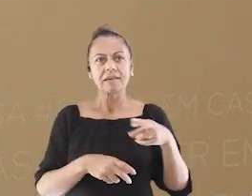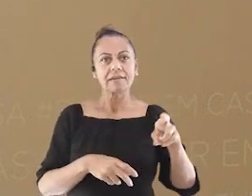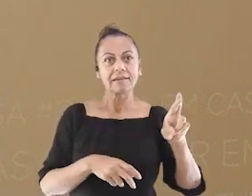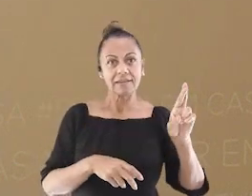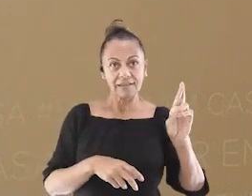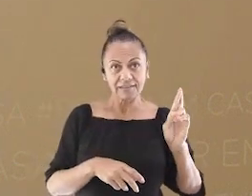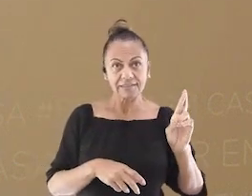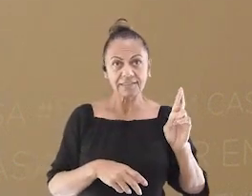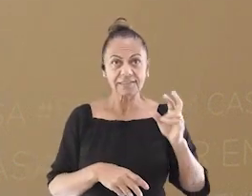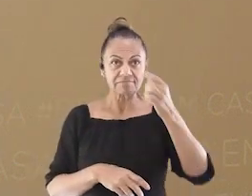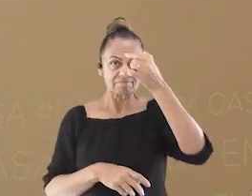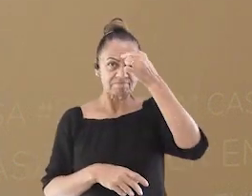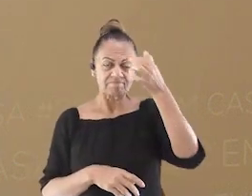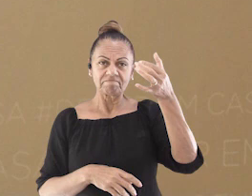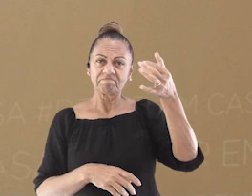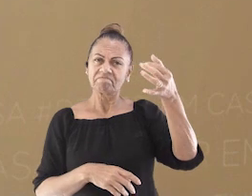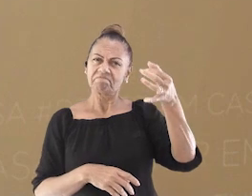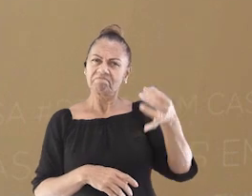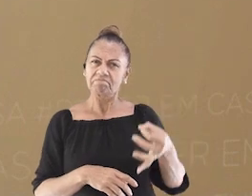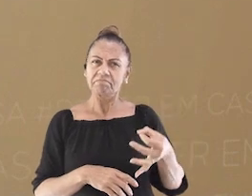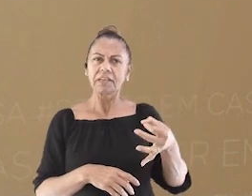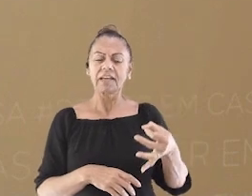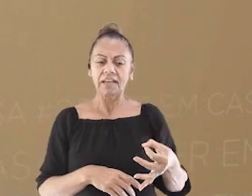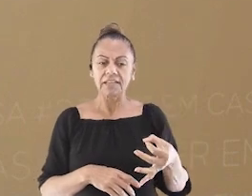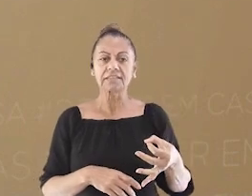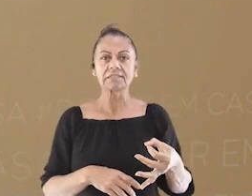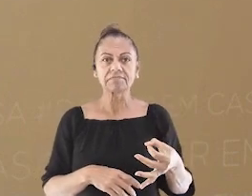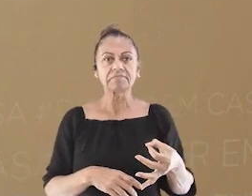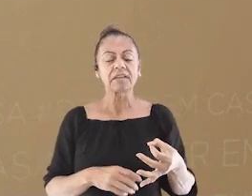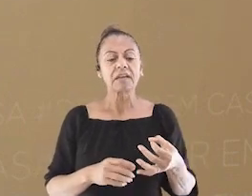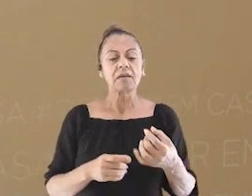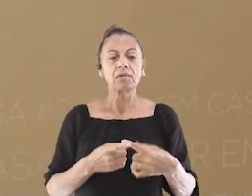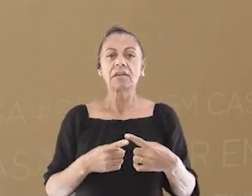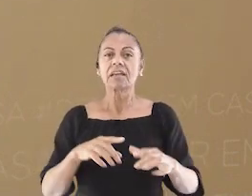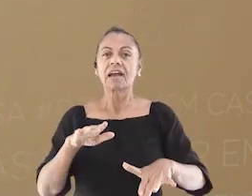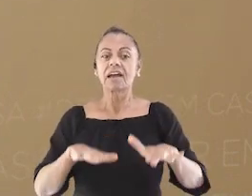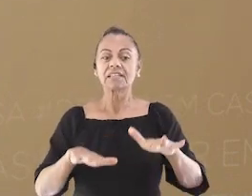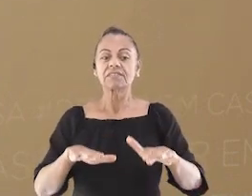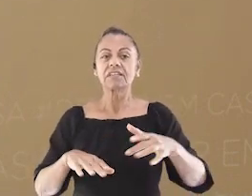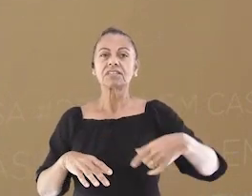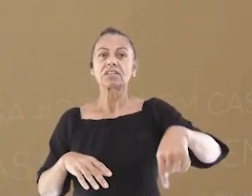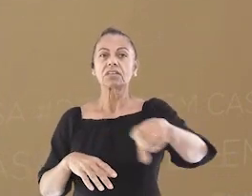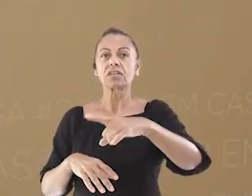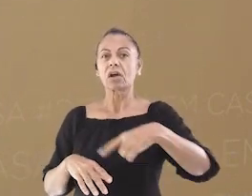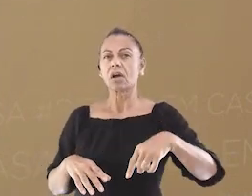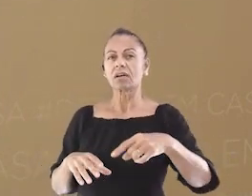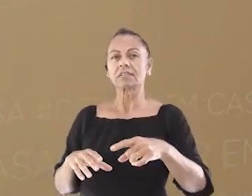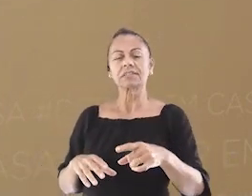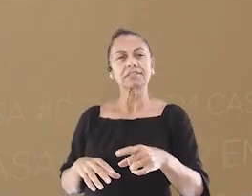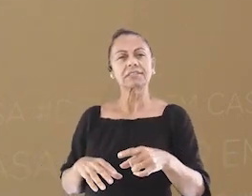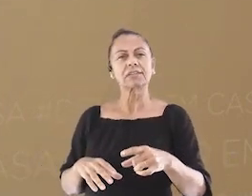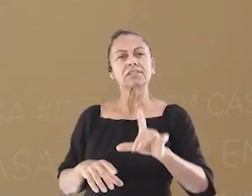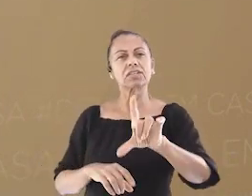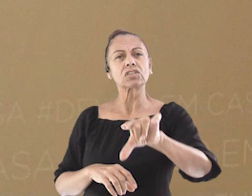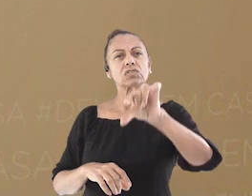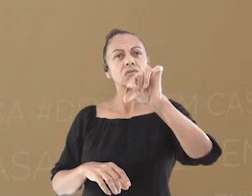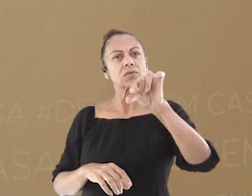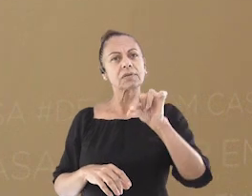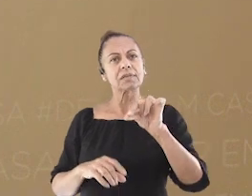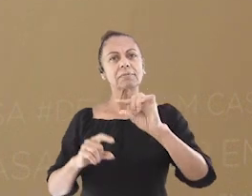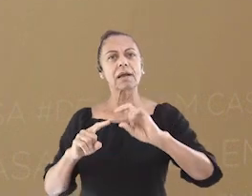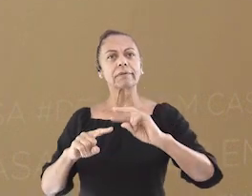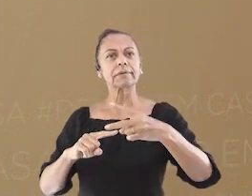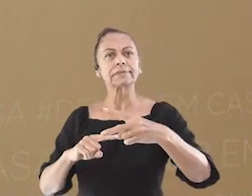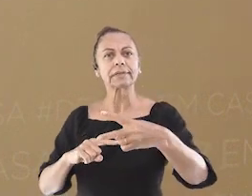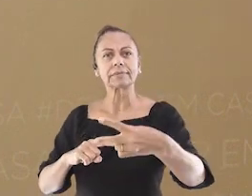escolhas. Muitas vezes tomamos decisões sem perceber, porém, lá estão elas, organizando a